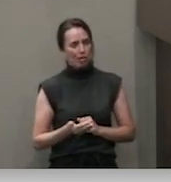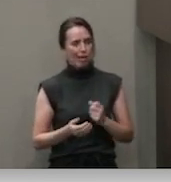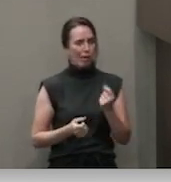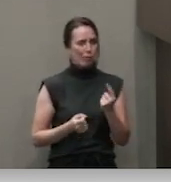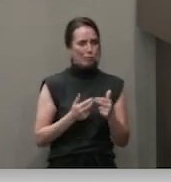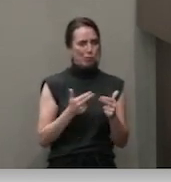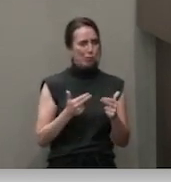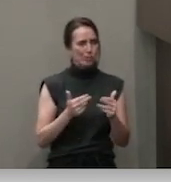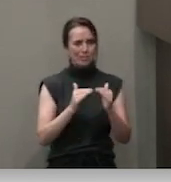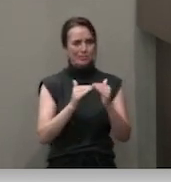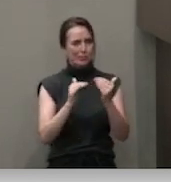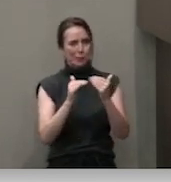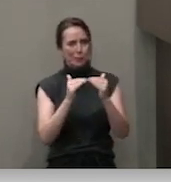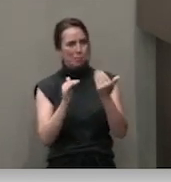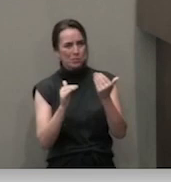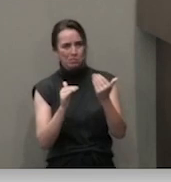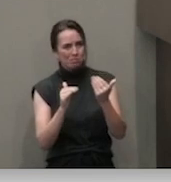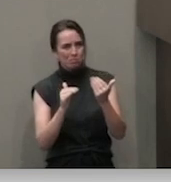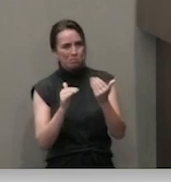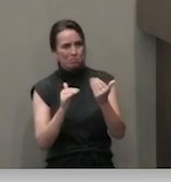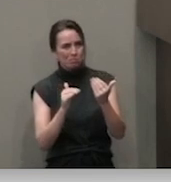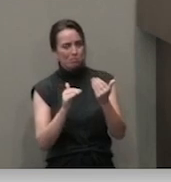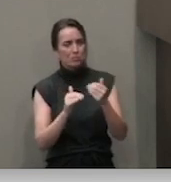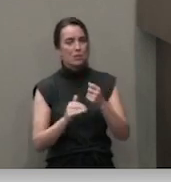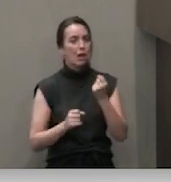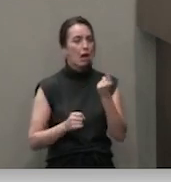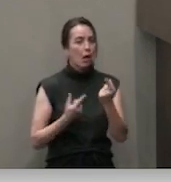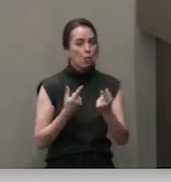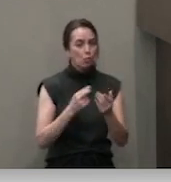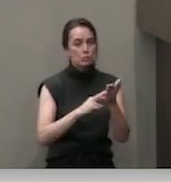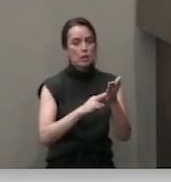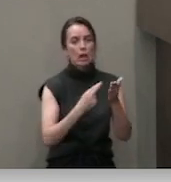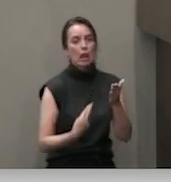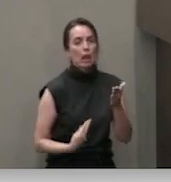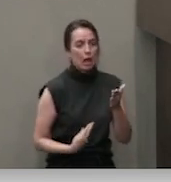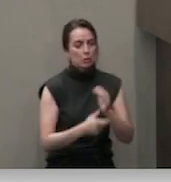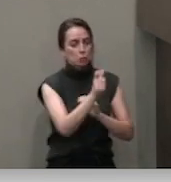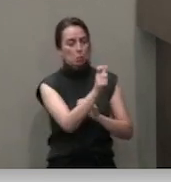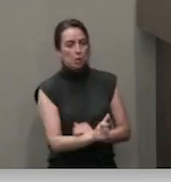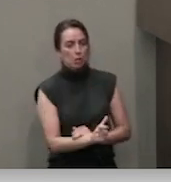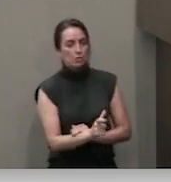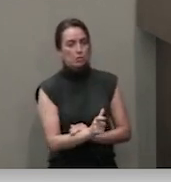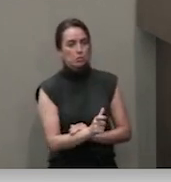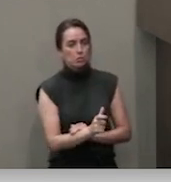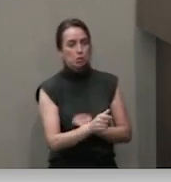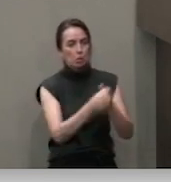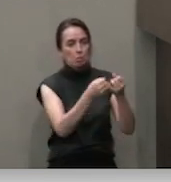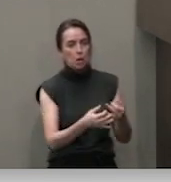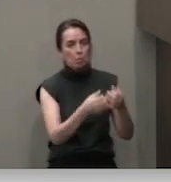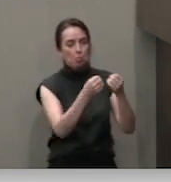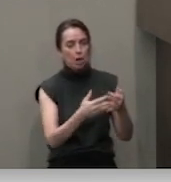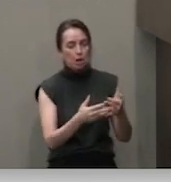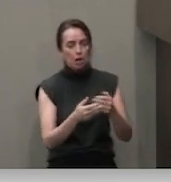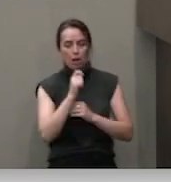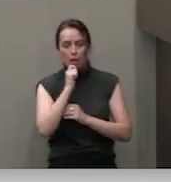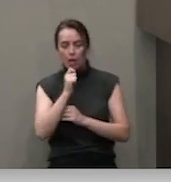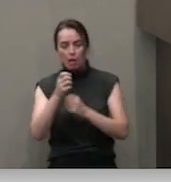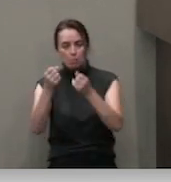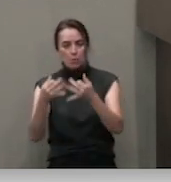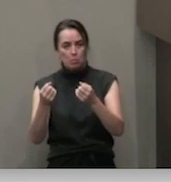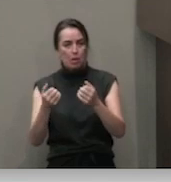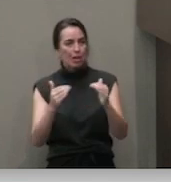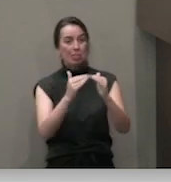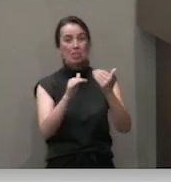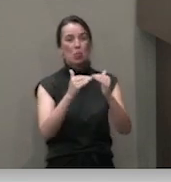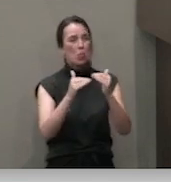entre o depoimento de um e de outro e que merecem ser aprofundadas mas o que se